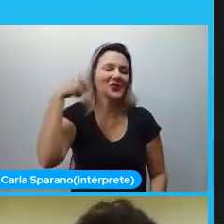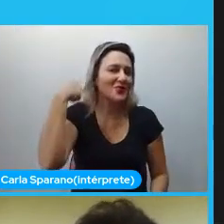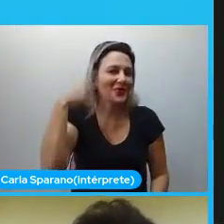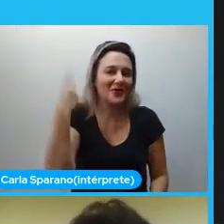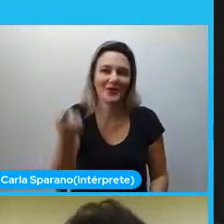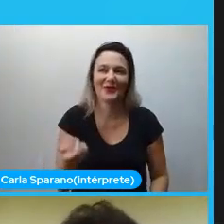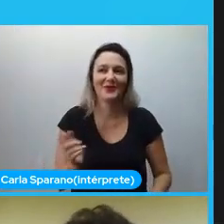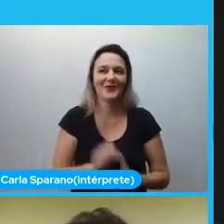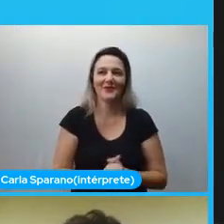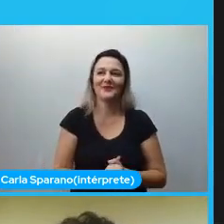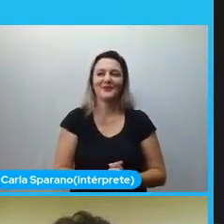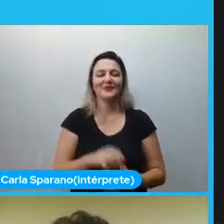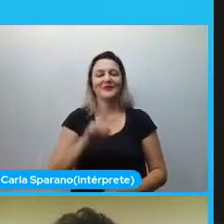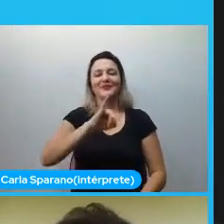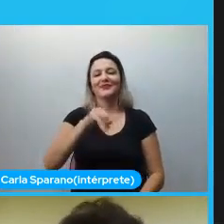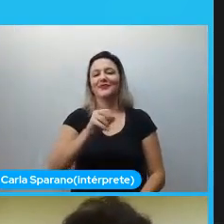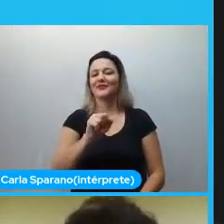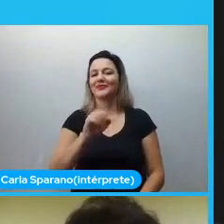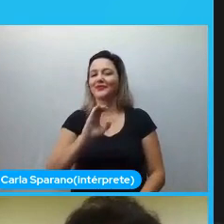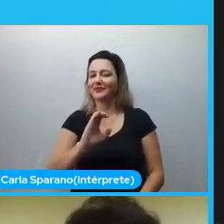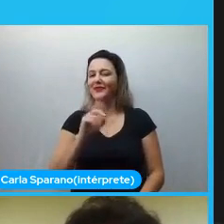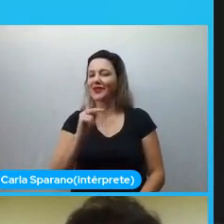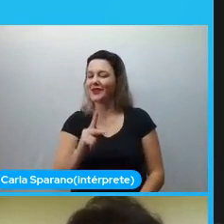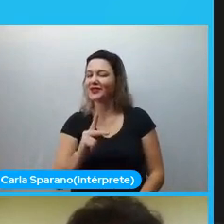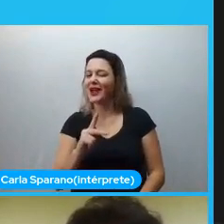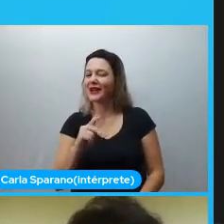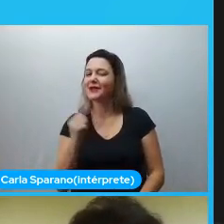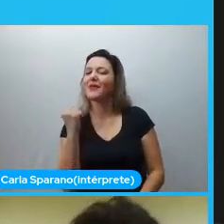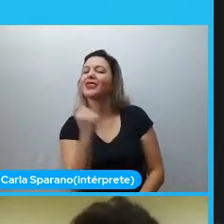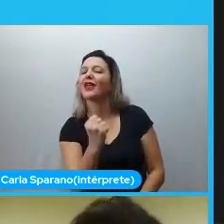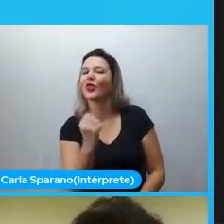enfim, temos aqui o Voltmix.